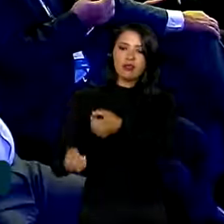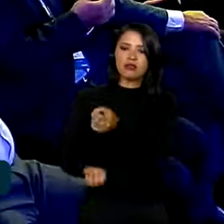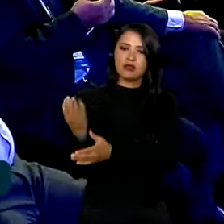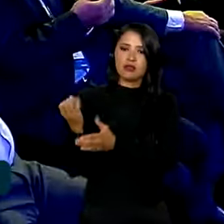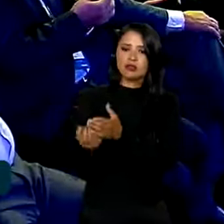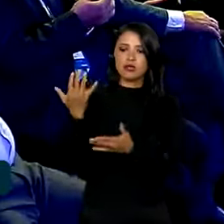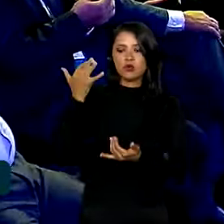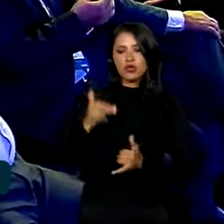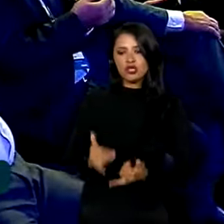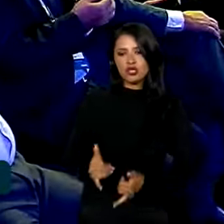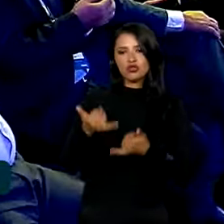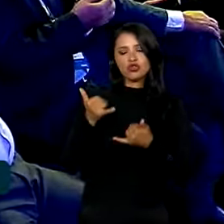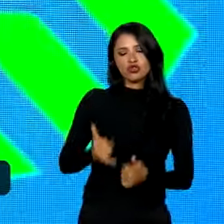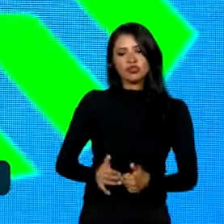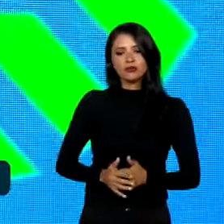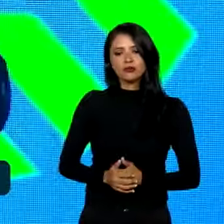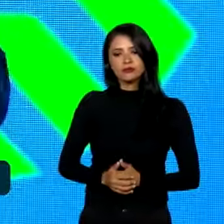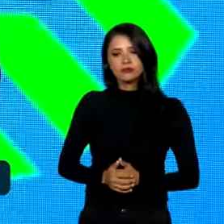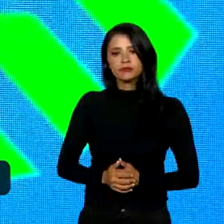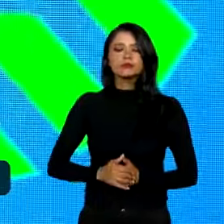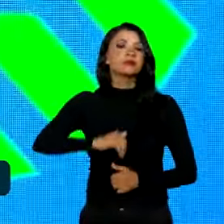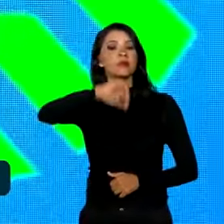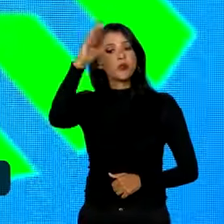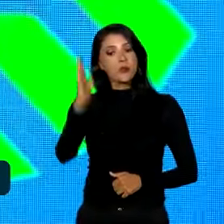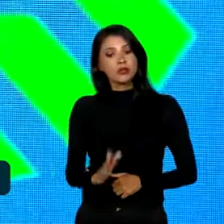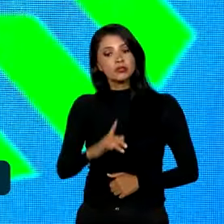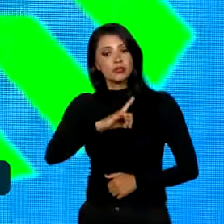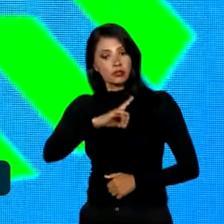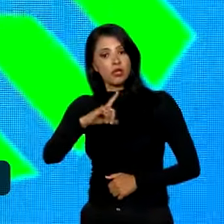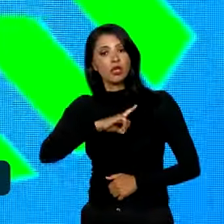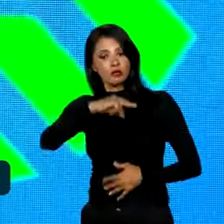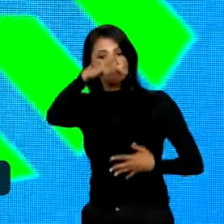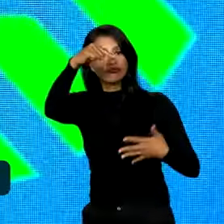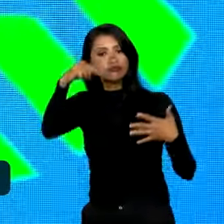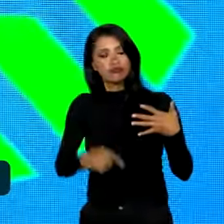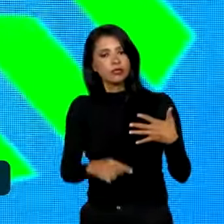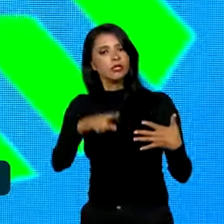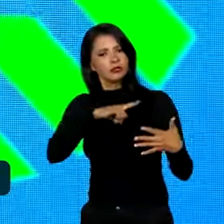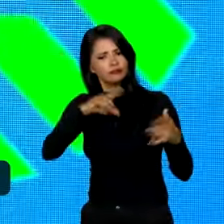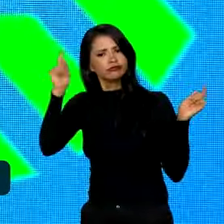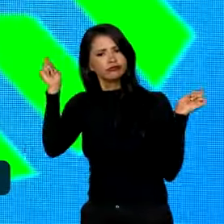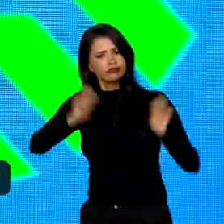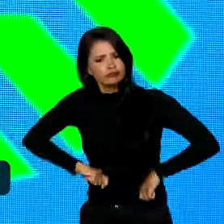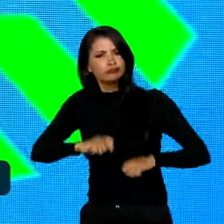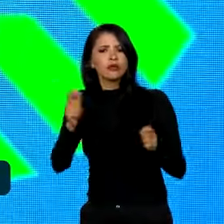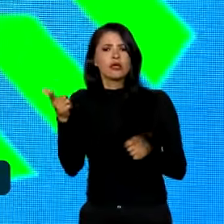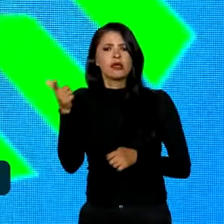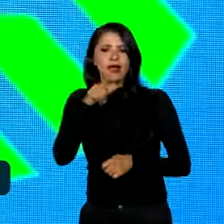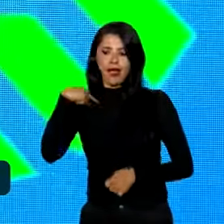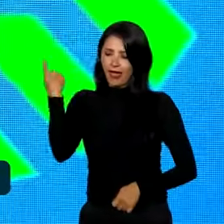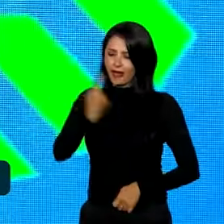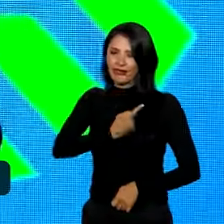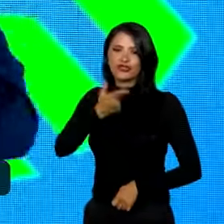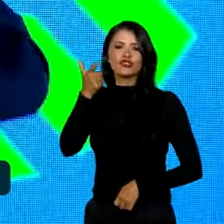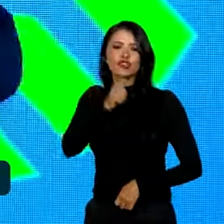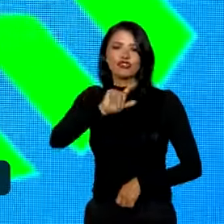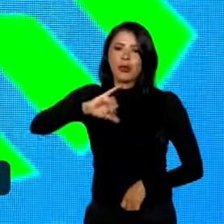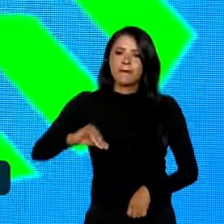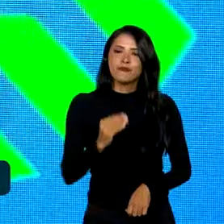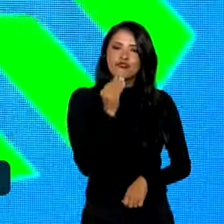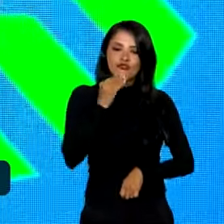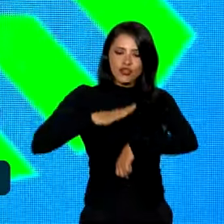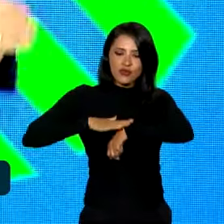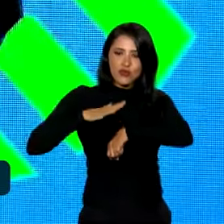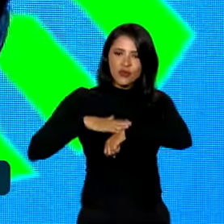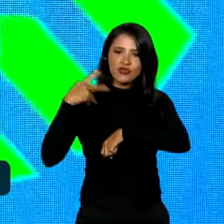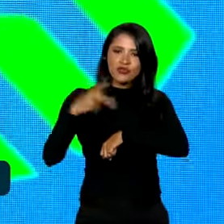de energia sustentável. O Brasil tem tudo. O Brasil tem tudo para que a gente tire proveito do